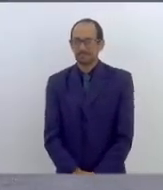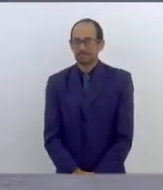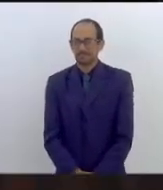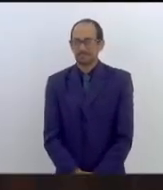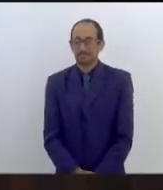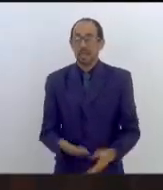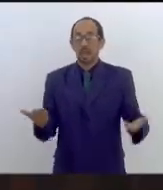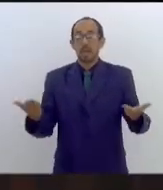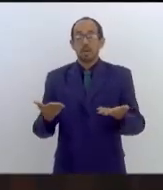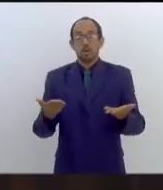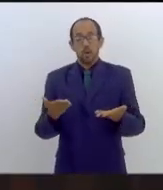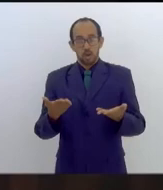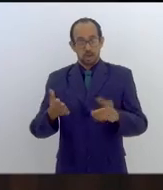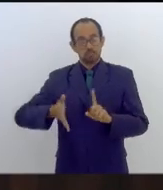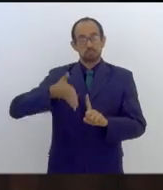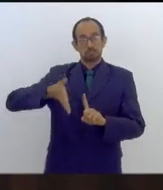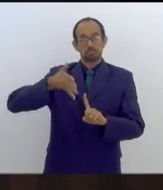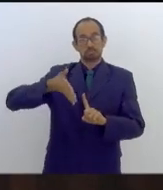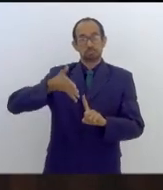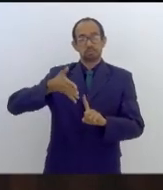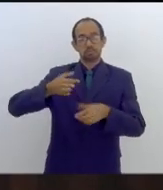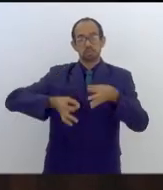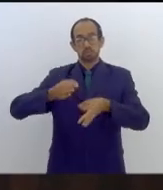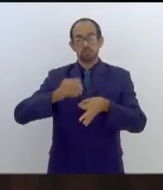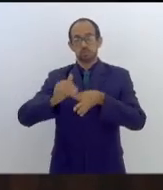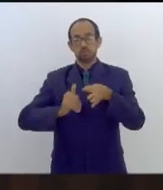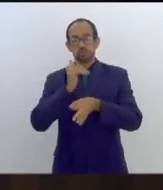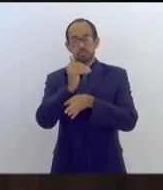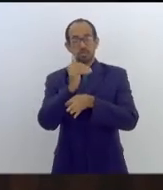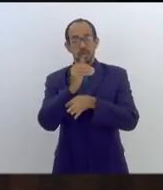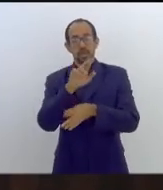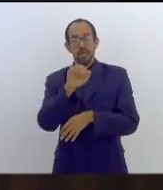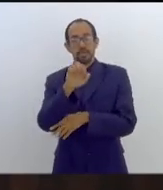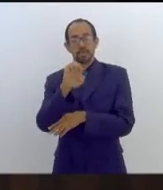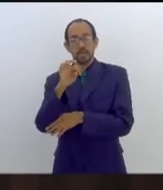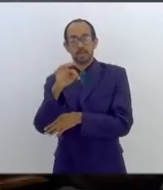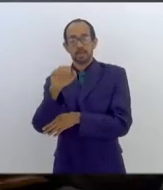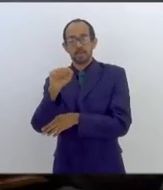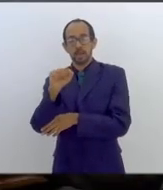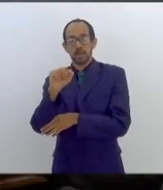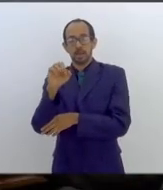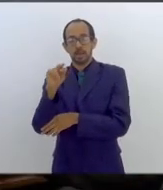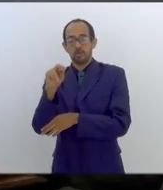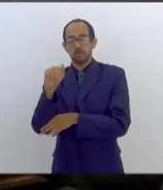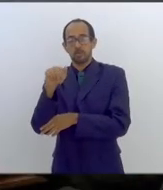passo agora a palavra Desembargador Desembargador Doutora Renata França